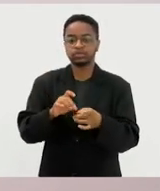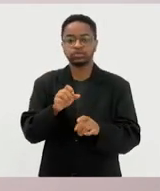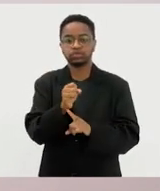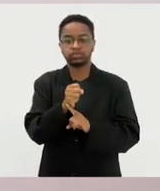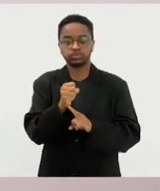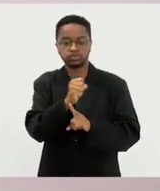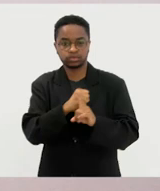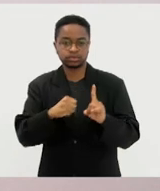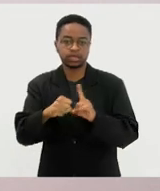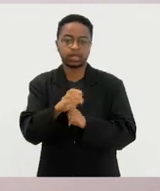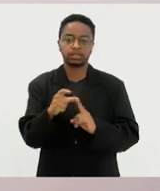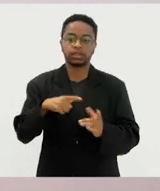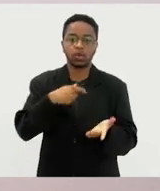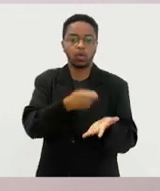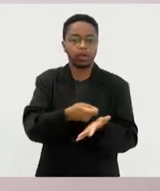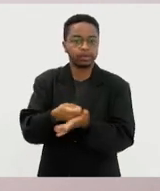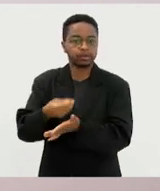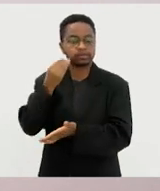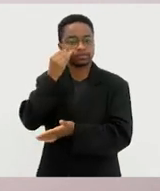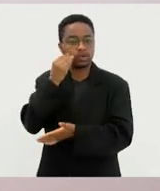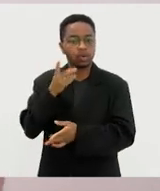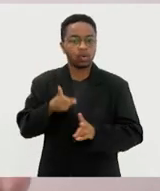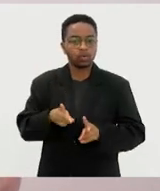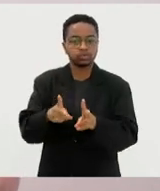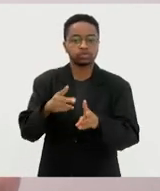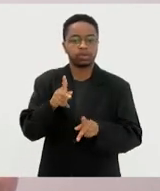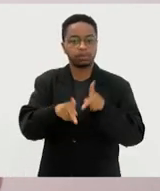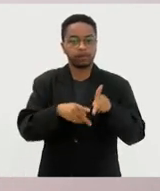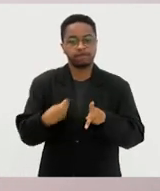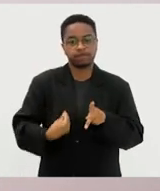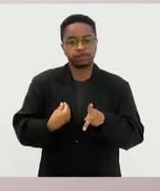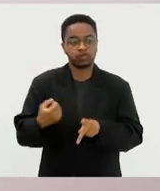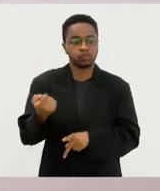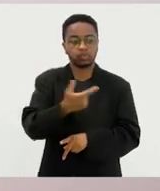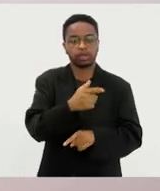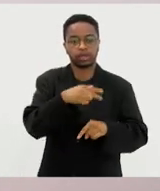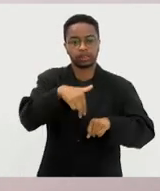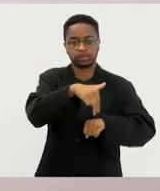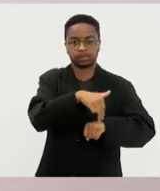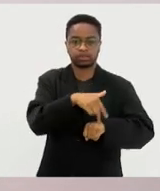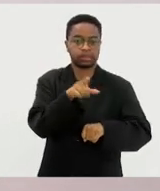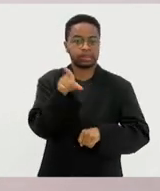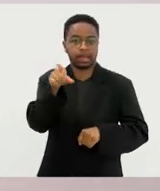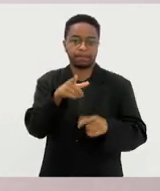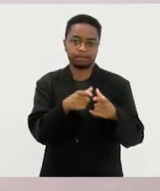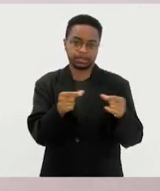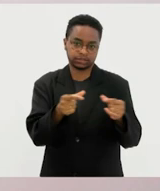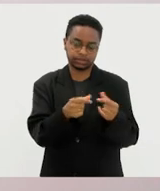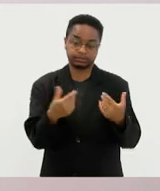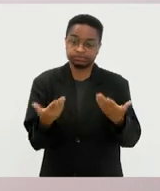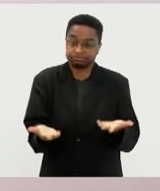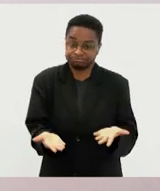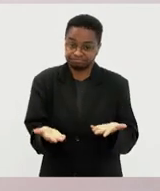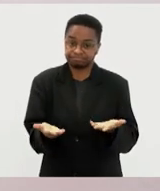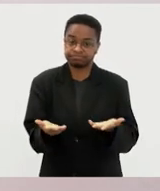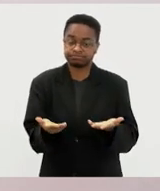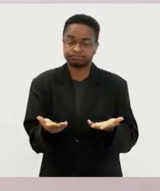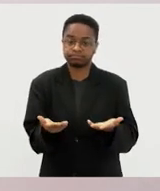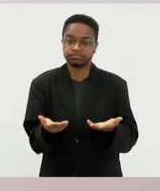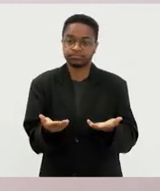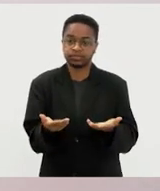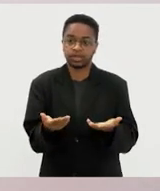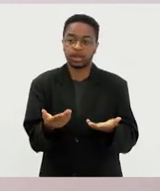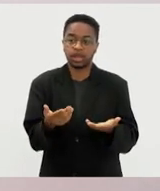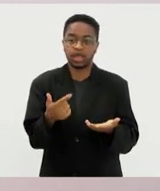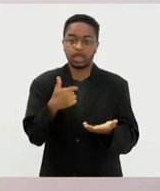mais obrigações para manter uma sociedade viva do que a União lá em Brasília. É, eu atuava na área fiscal, não